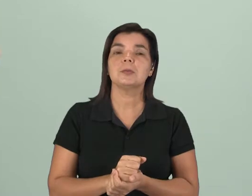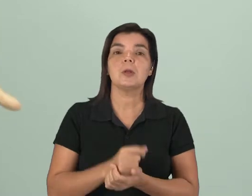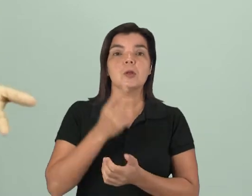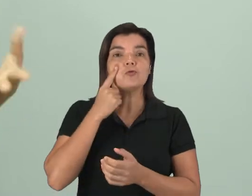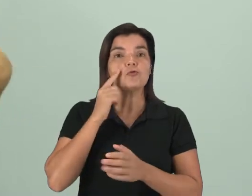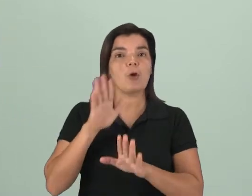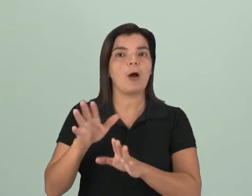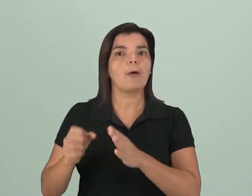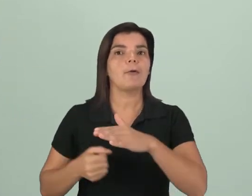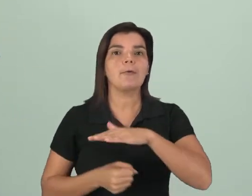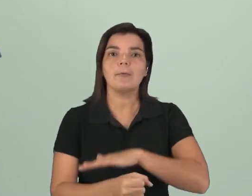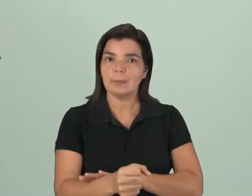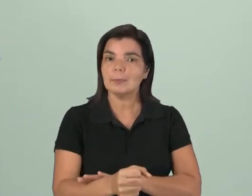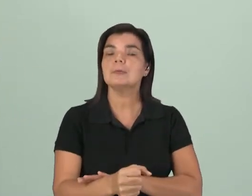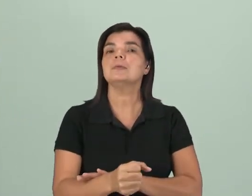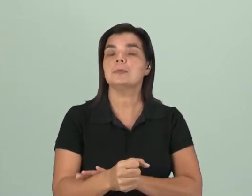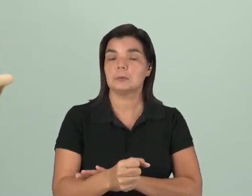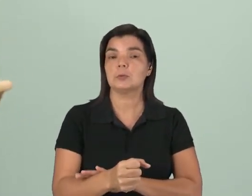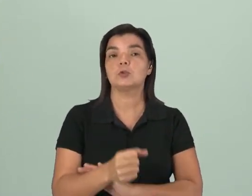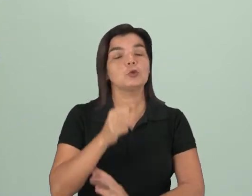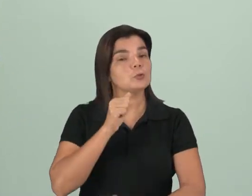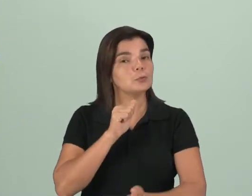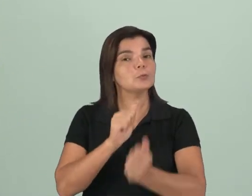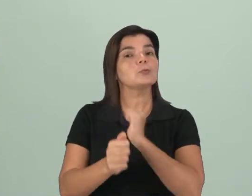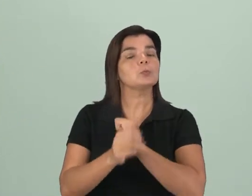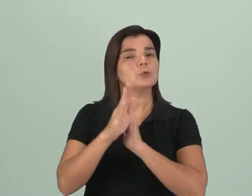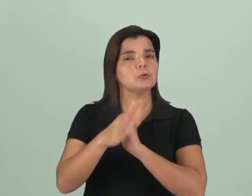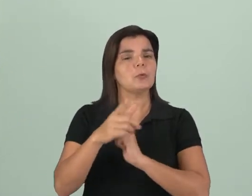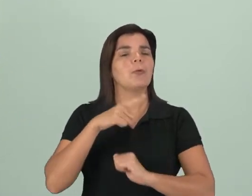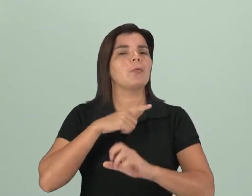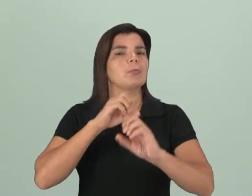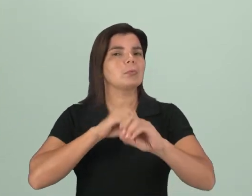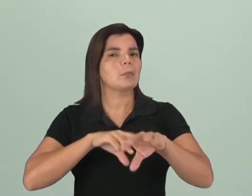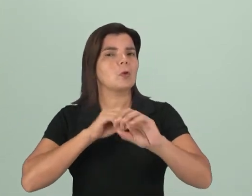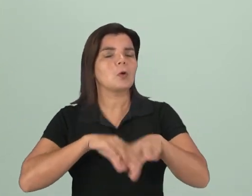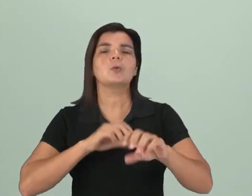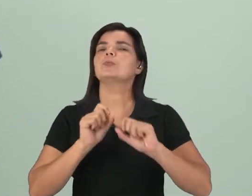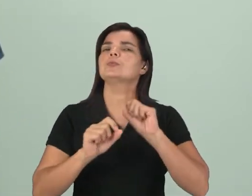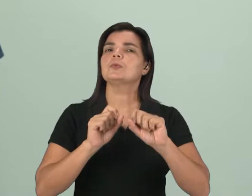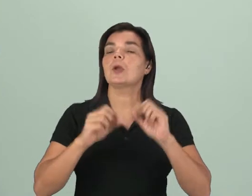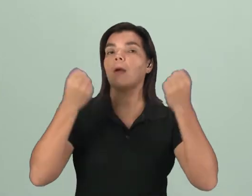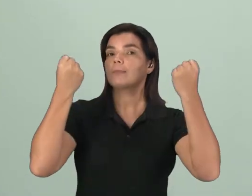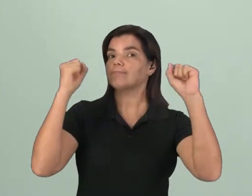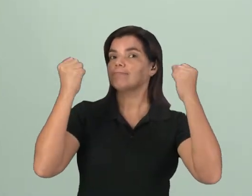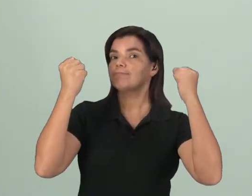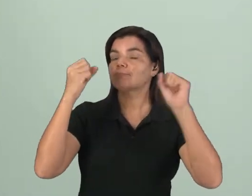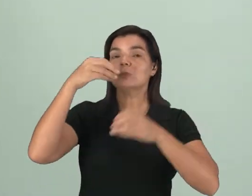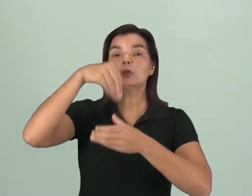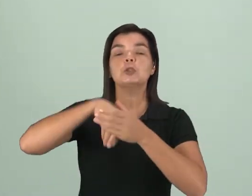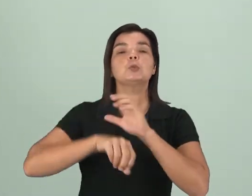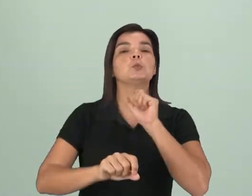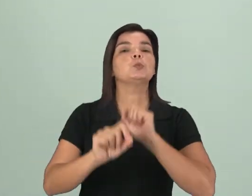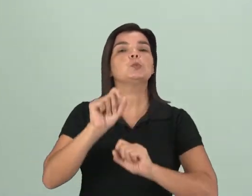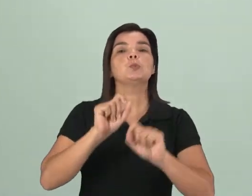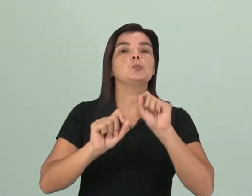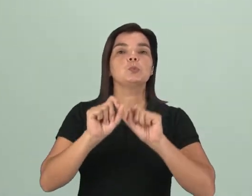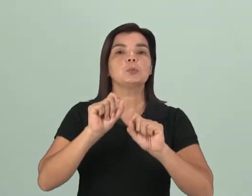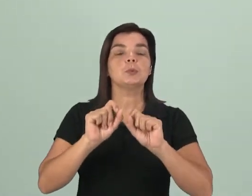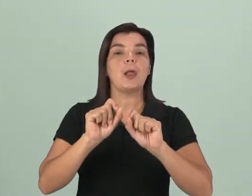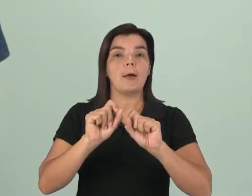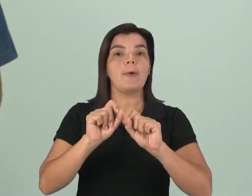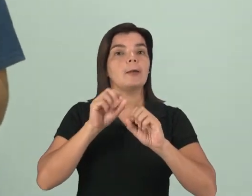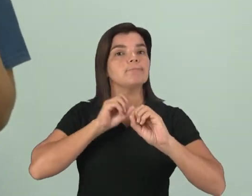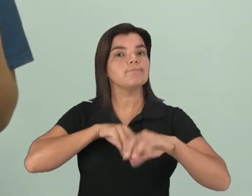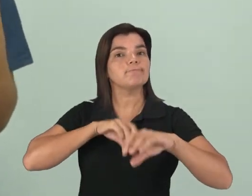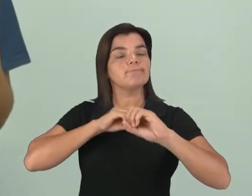estamos inseridos nesse meio esportivo. Nós temos a educação física. Dentro da educação física, ela vai te dar